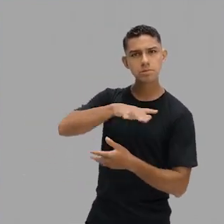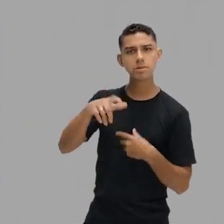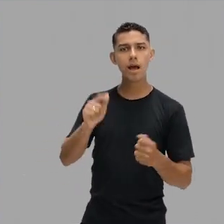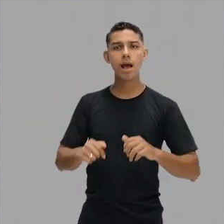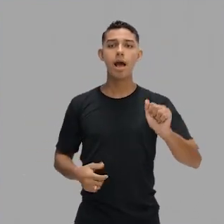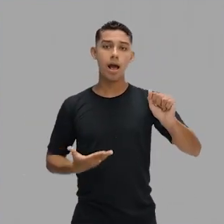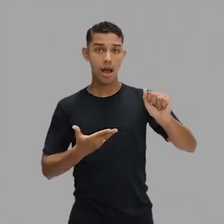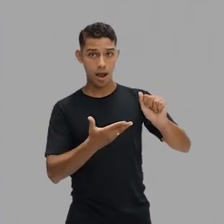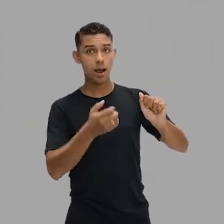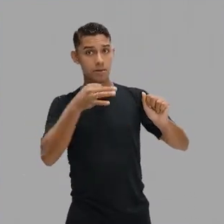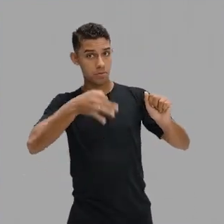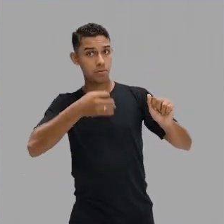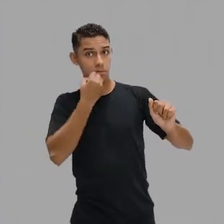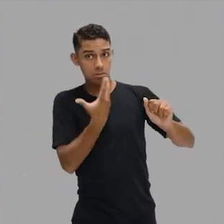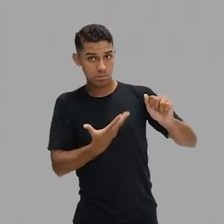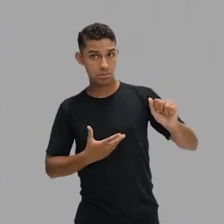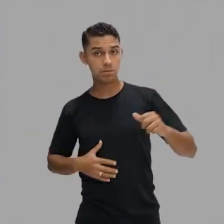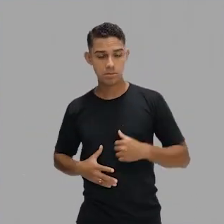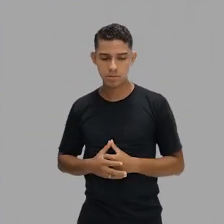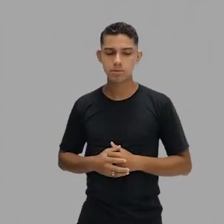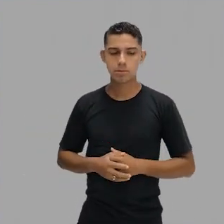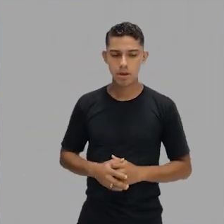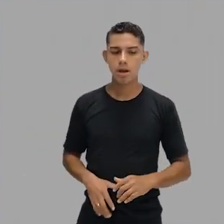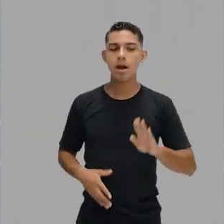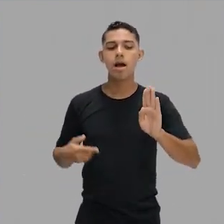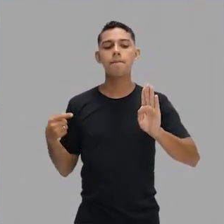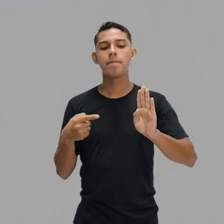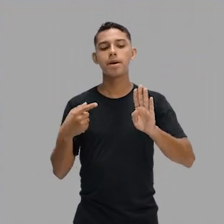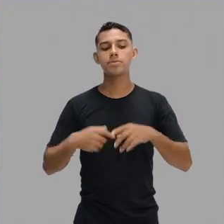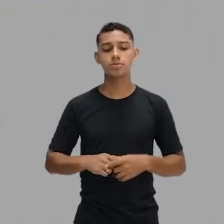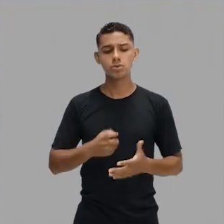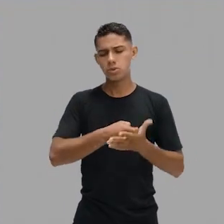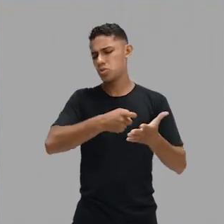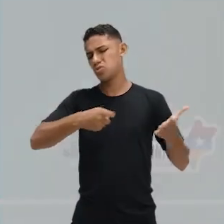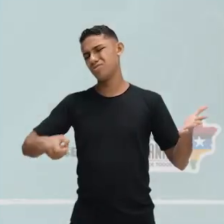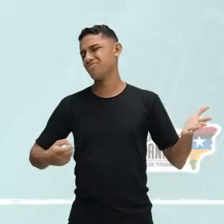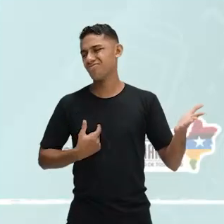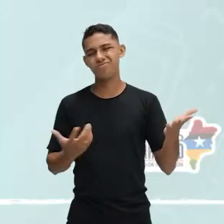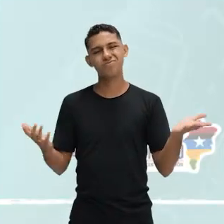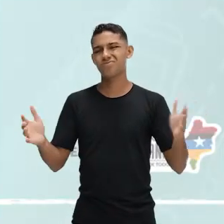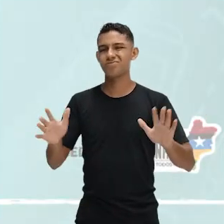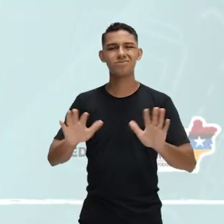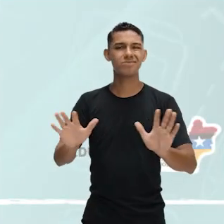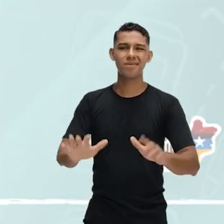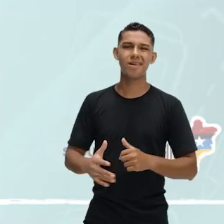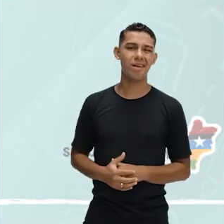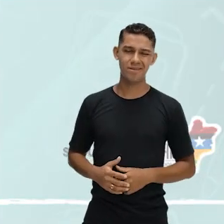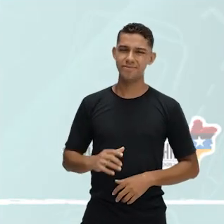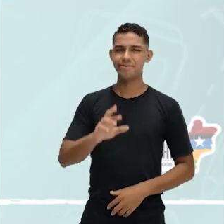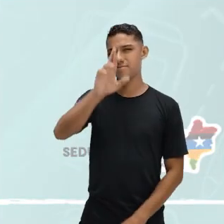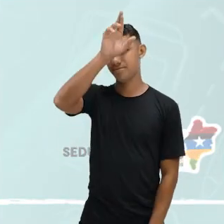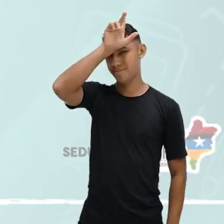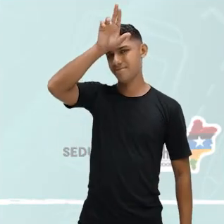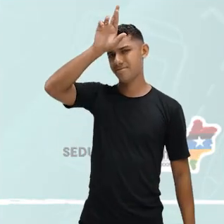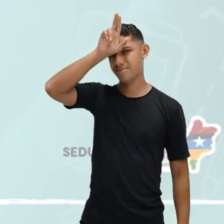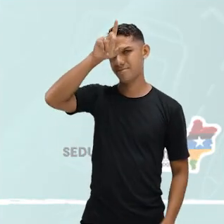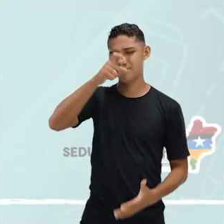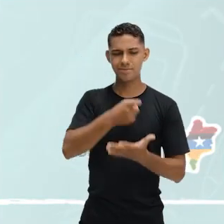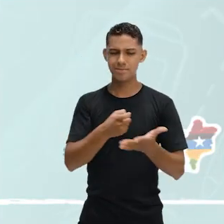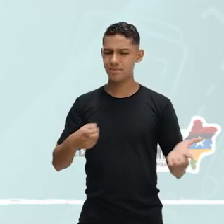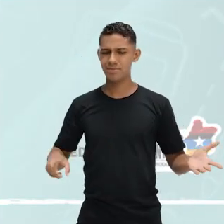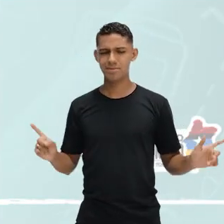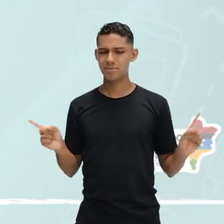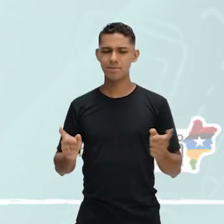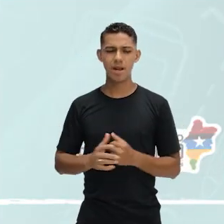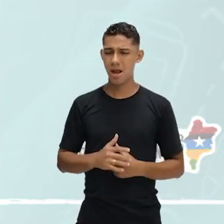boa proposição. Letra B. O texto engana-se. O texto não está enganado, já começou errado.